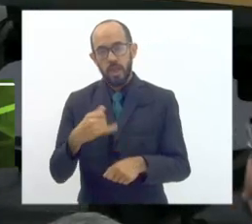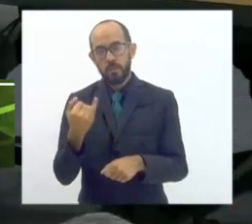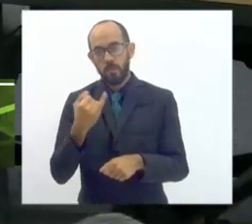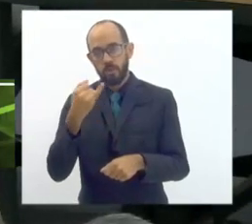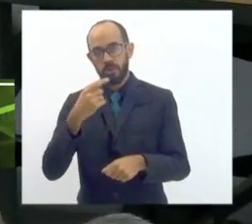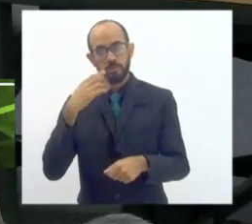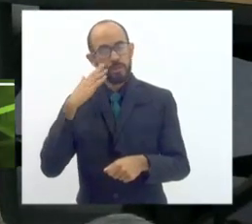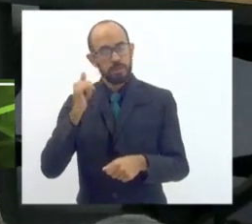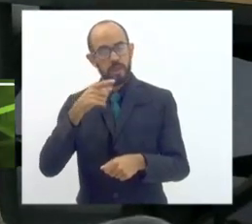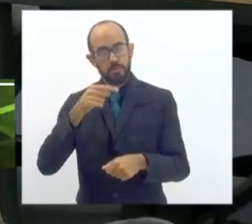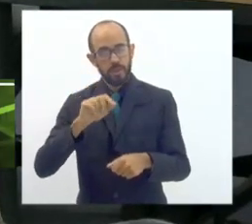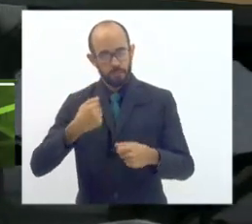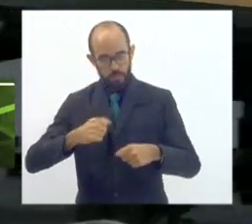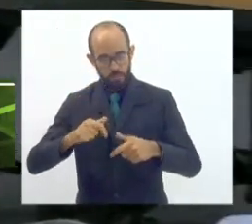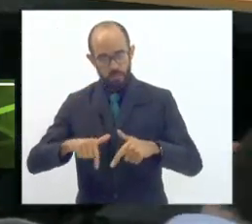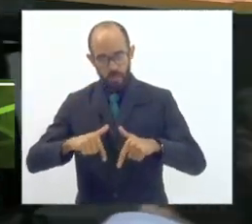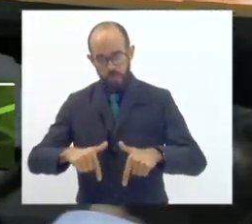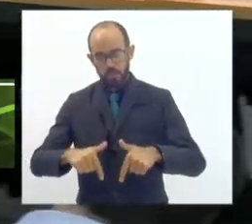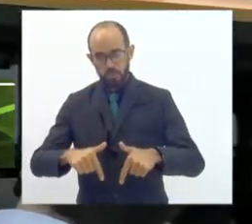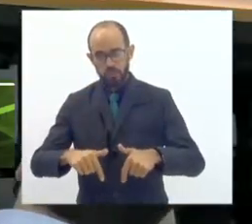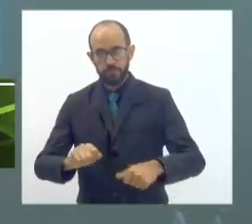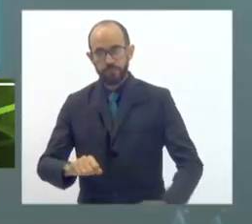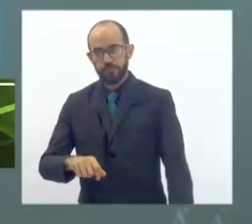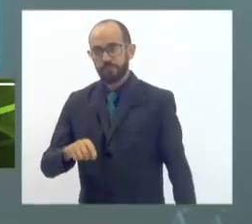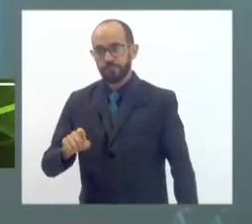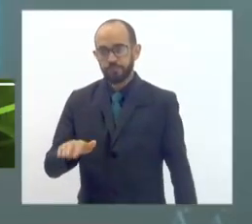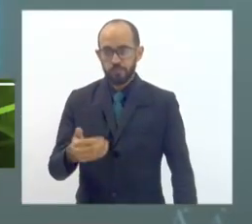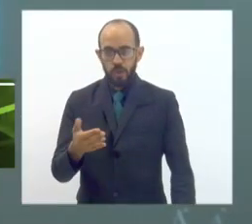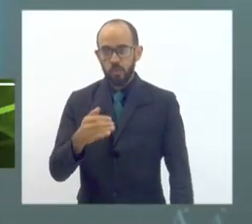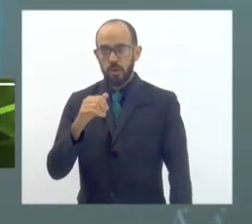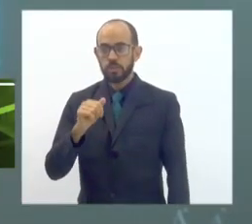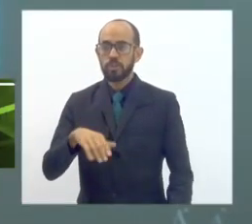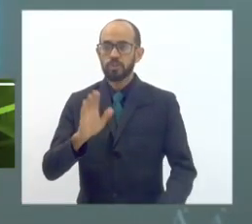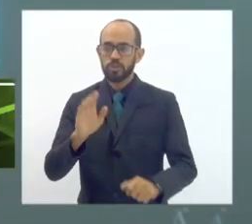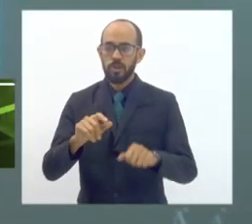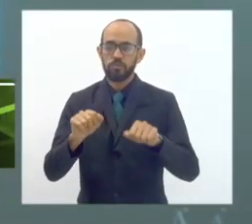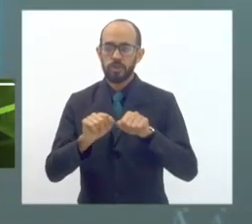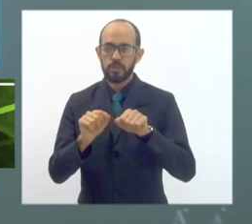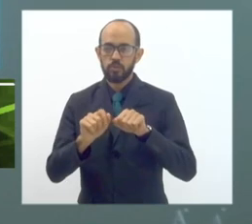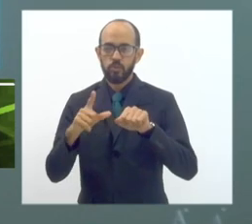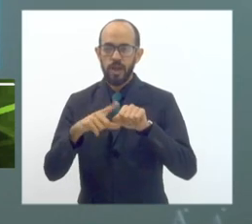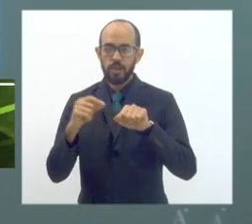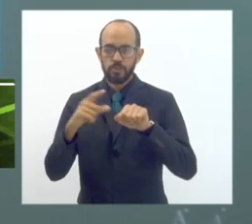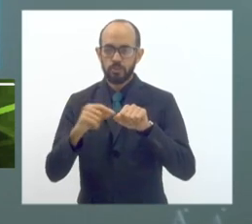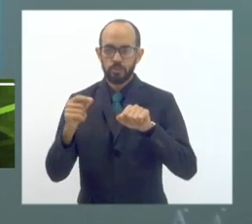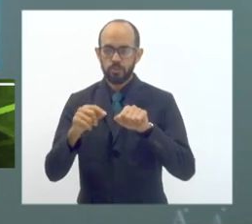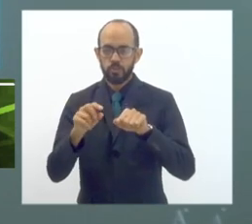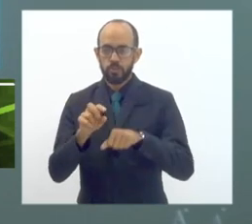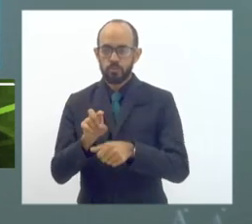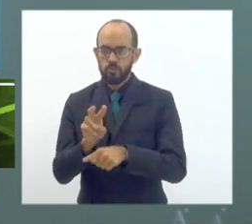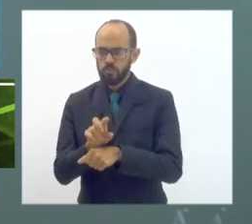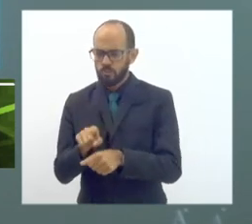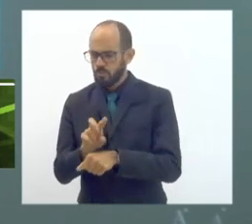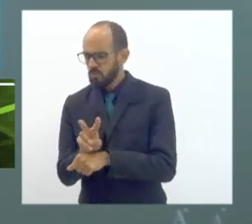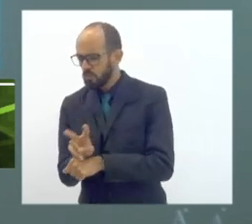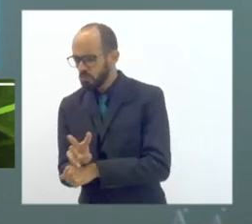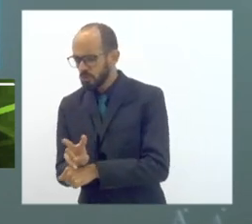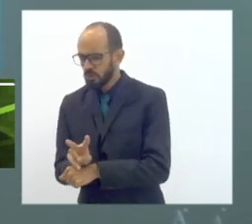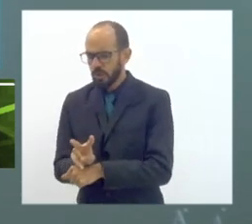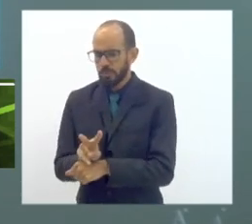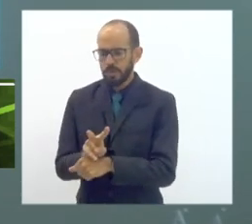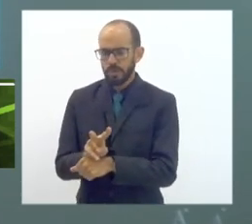naquela ação. Então, esse nosso observatório, a gente já publicou um artigo agora na pandemia de monitoramento de síndromes respiratórias e